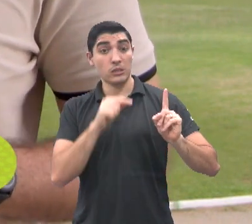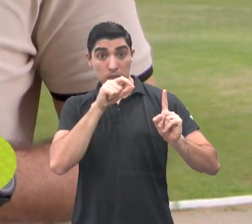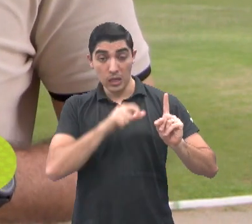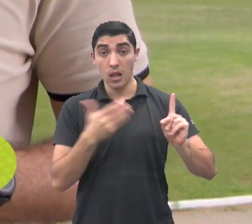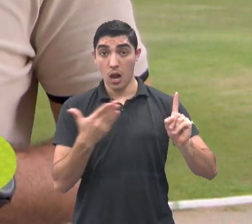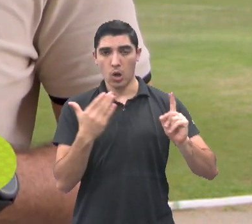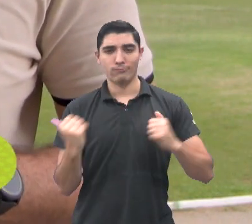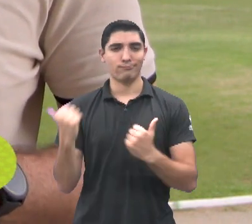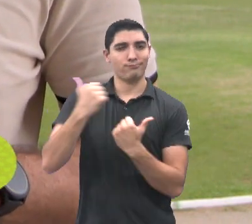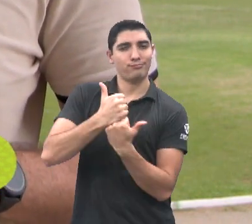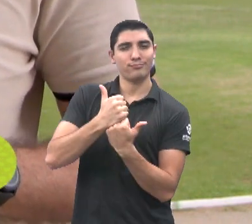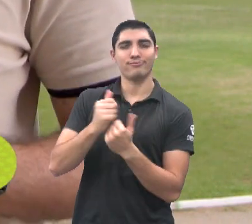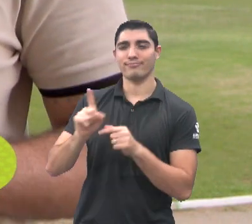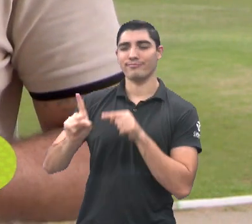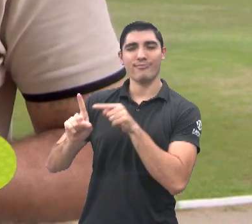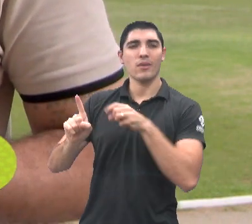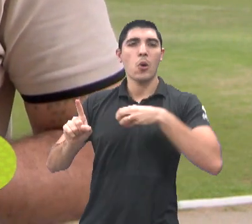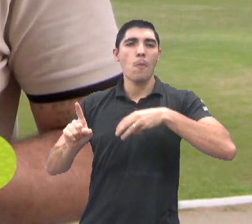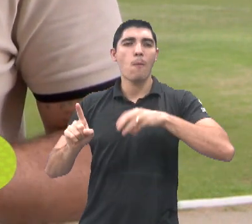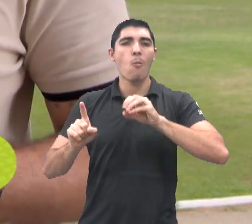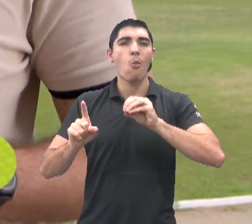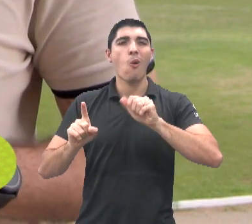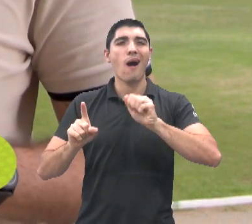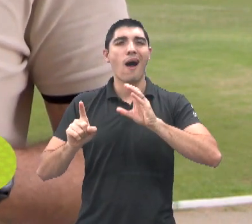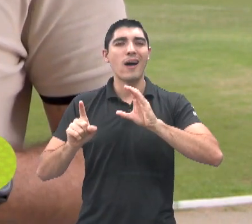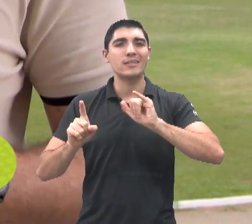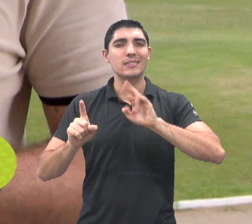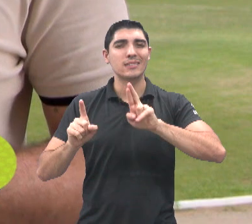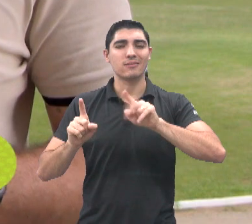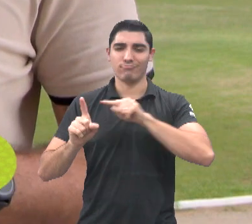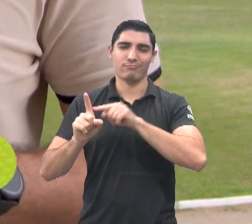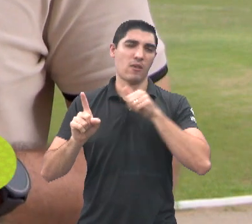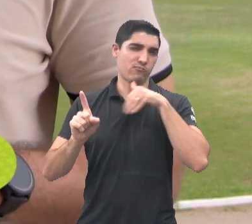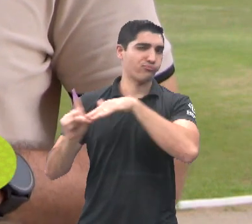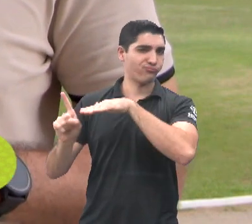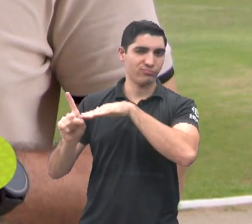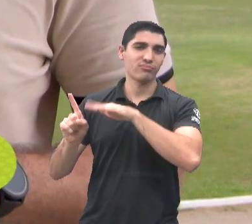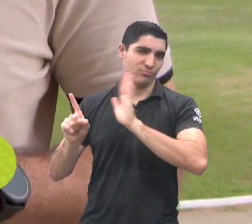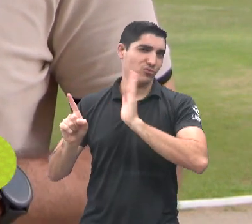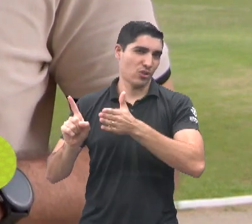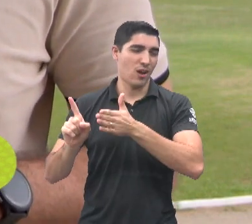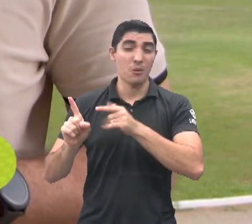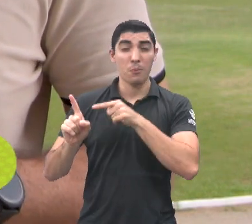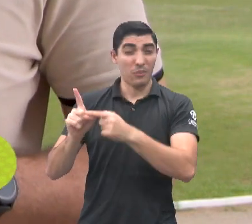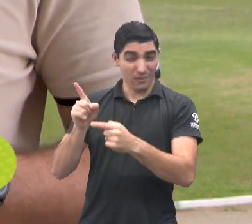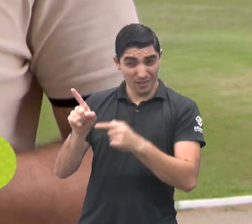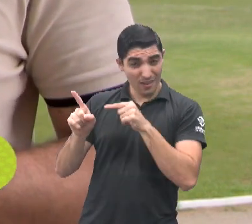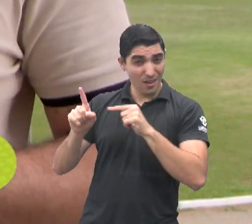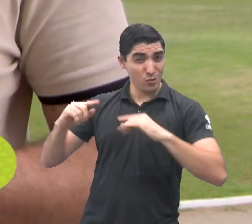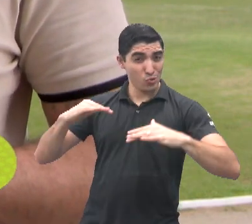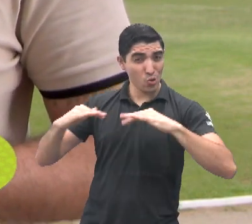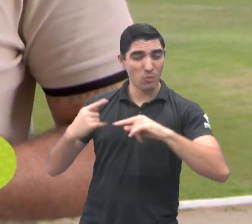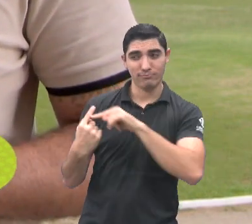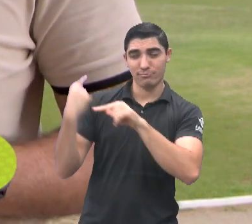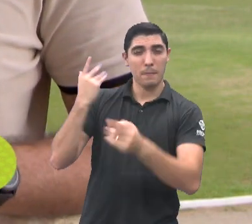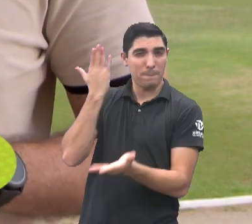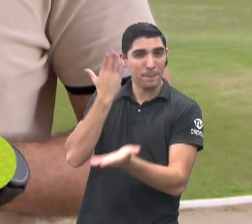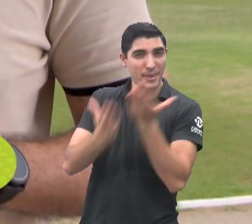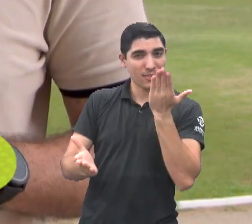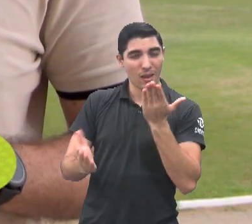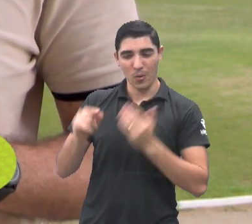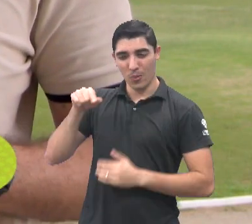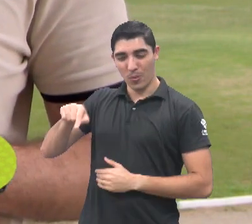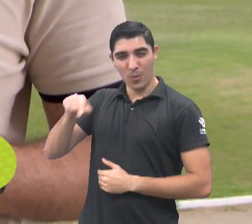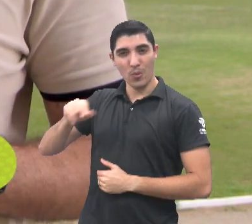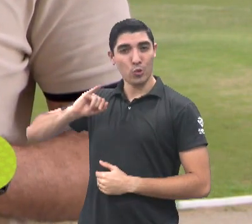substituir o Moacir Júnior, que foi demitido, desligado do São José após a derrota contra o Juventus no último domingo lá em São